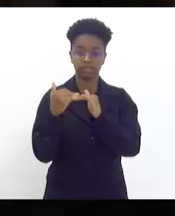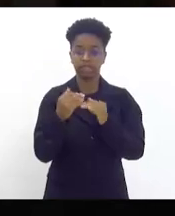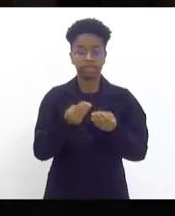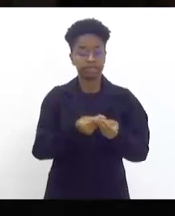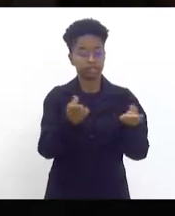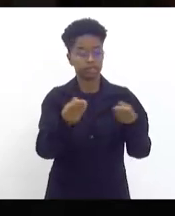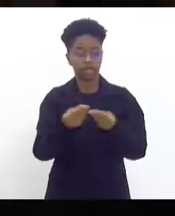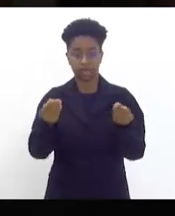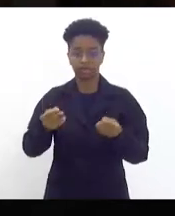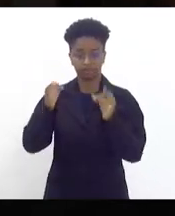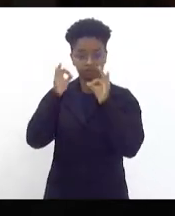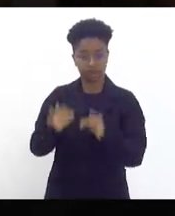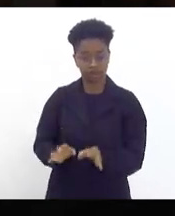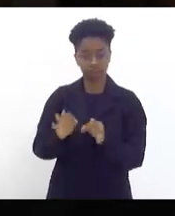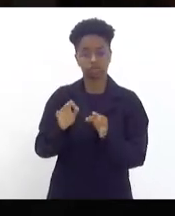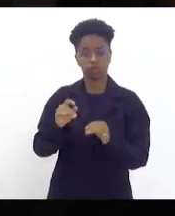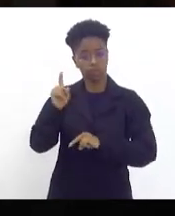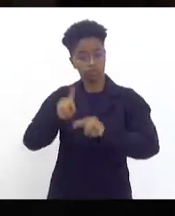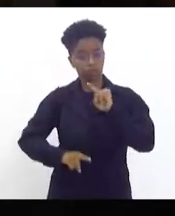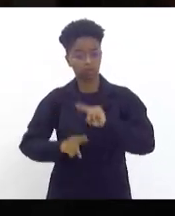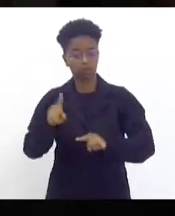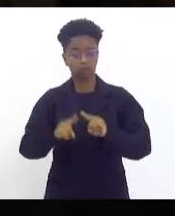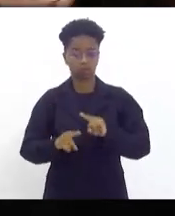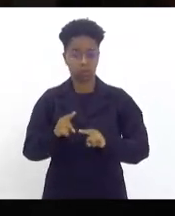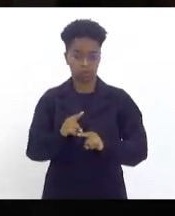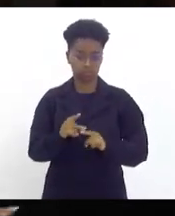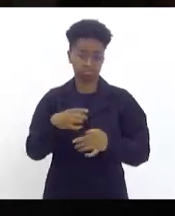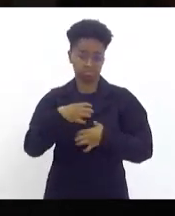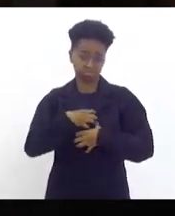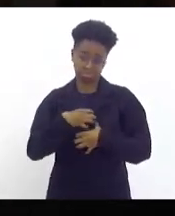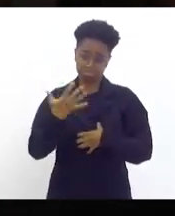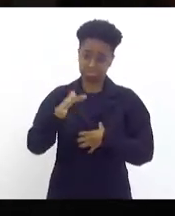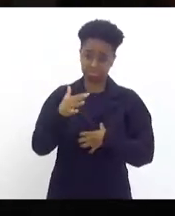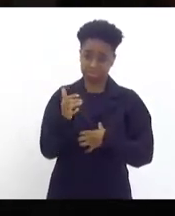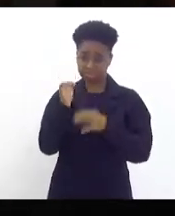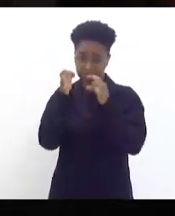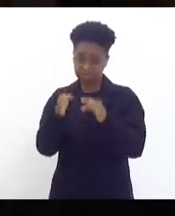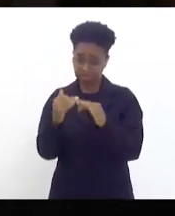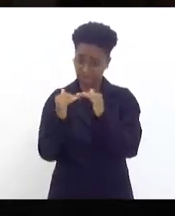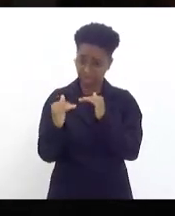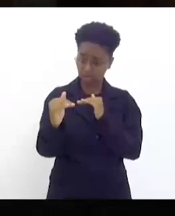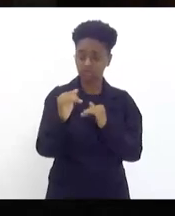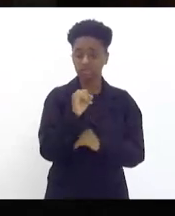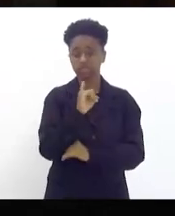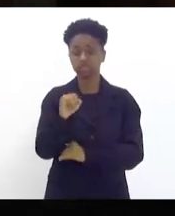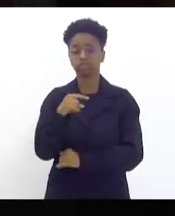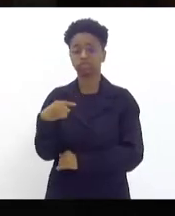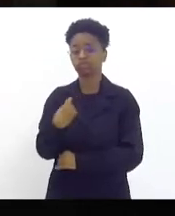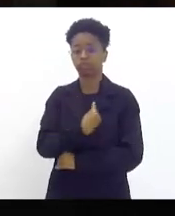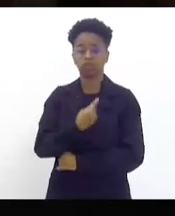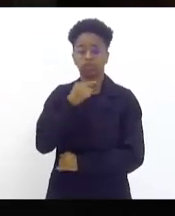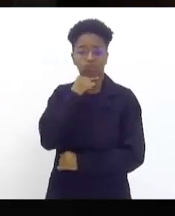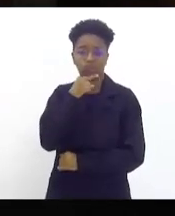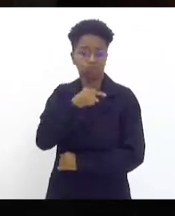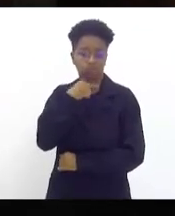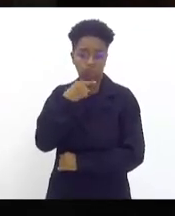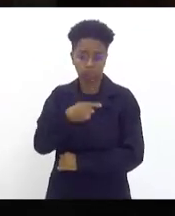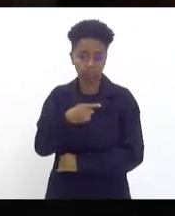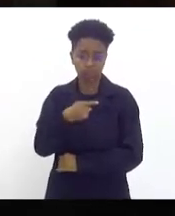distribua o produto de forma razoável e horizontal sem que nós ensinamos